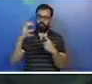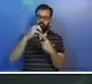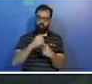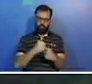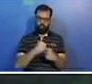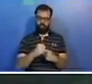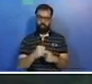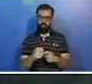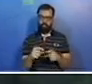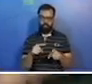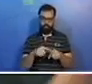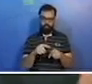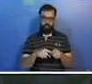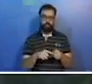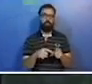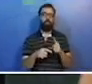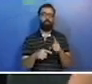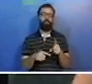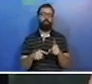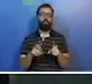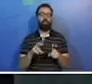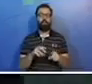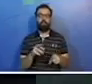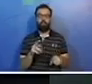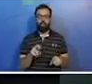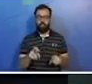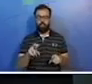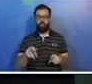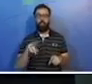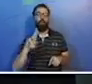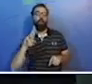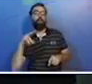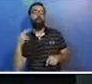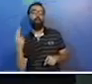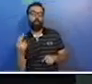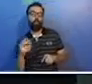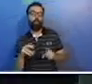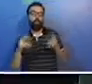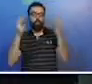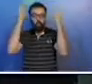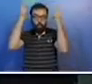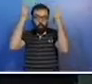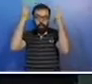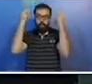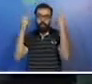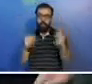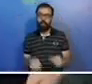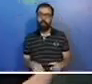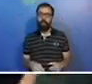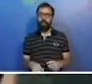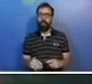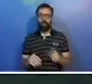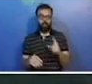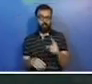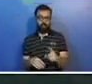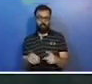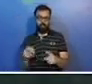alimentar estava se alimentando do rato e do coelho. E ela serve de alimento para o